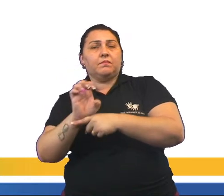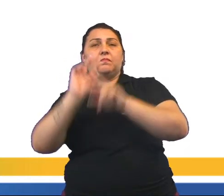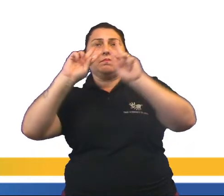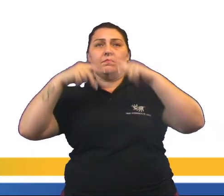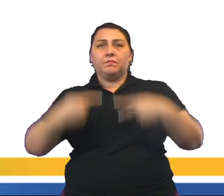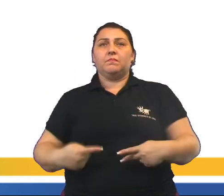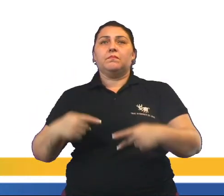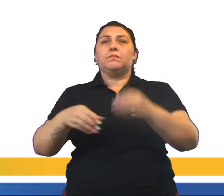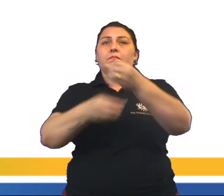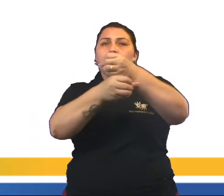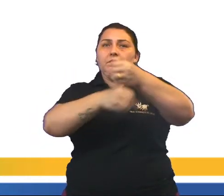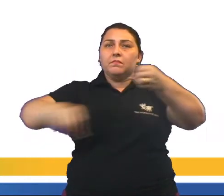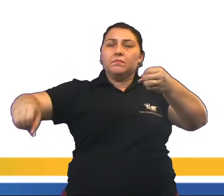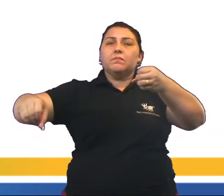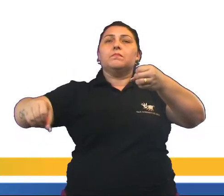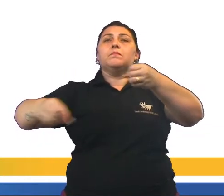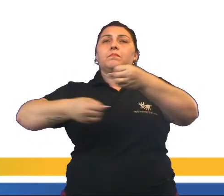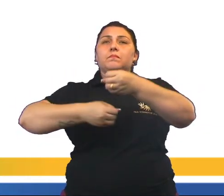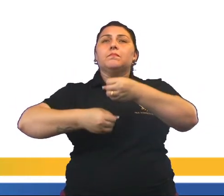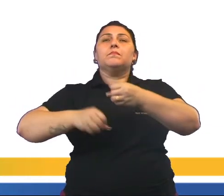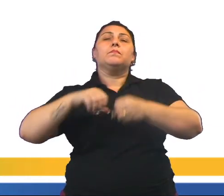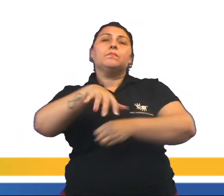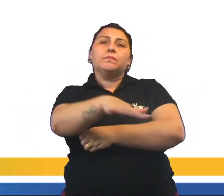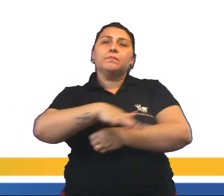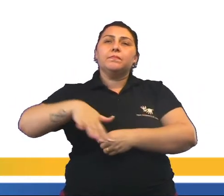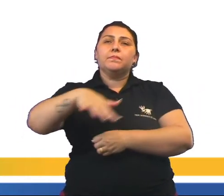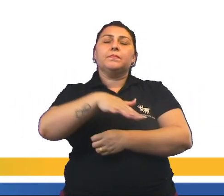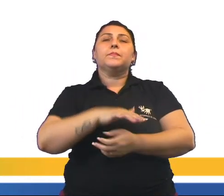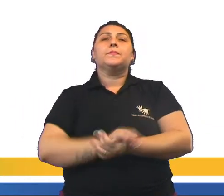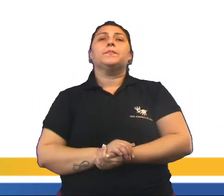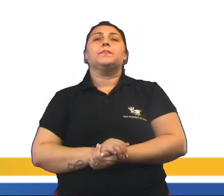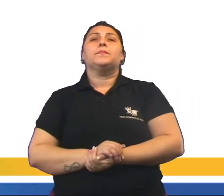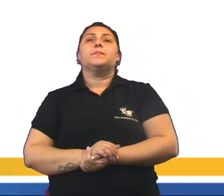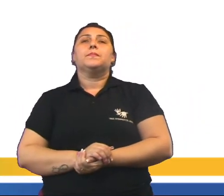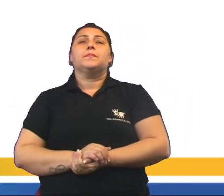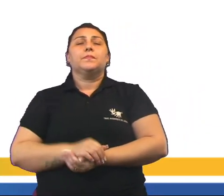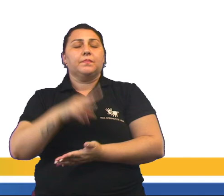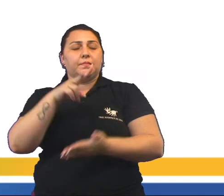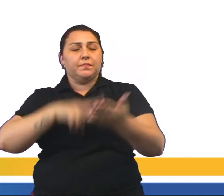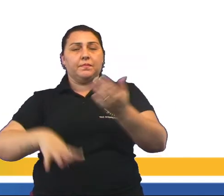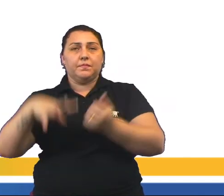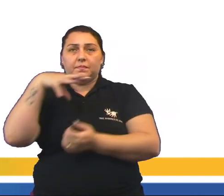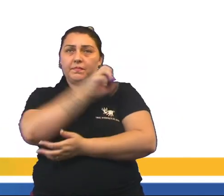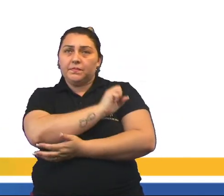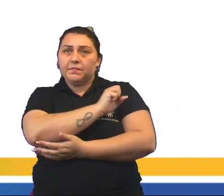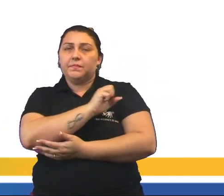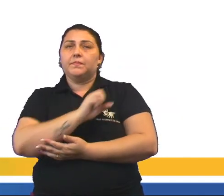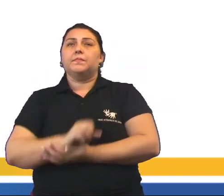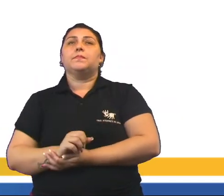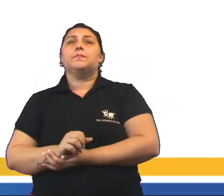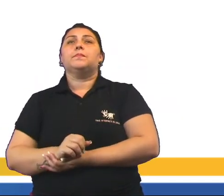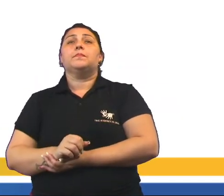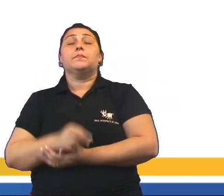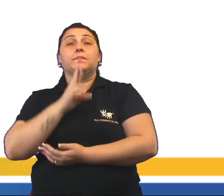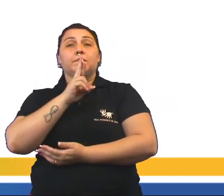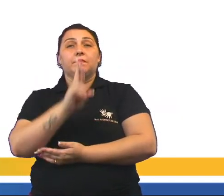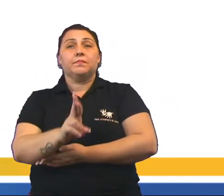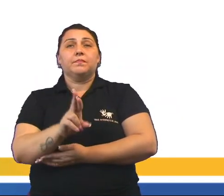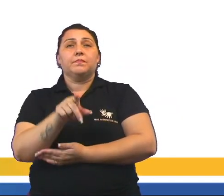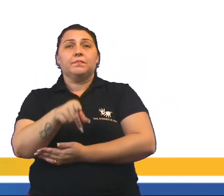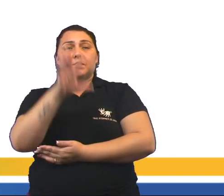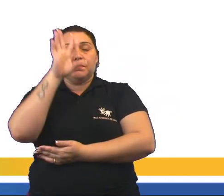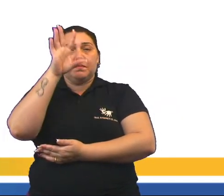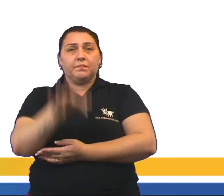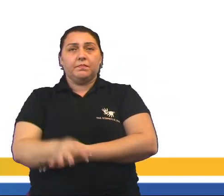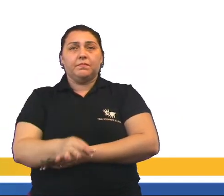E, humanitário, sanitário e social. Dá mais uma lida rápida que nós vamos para a resposta. Você